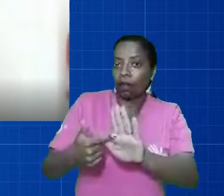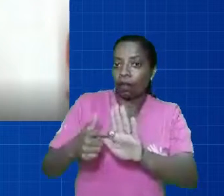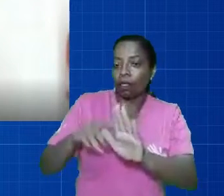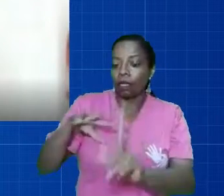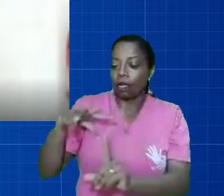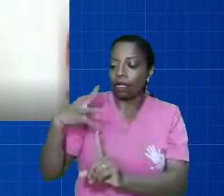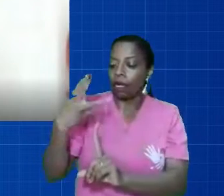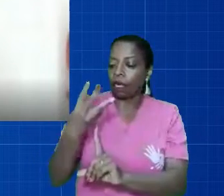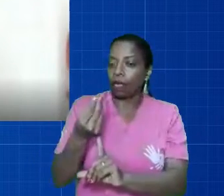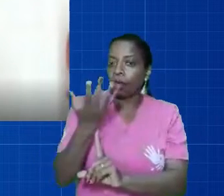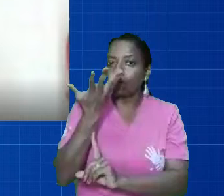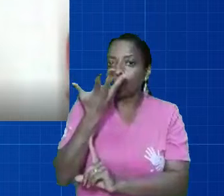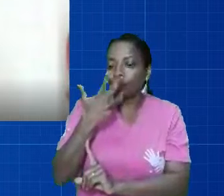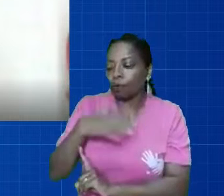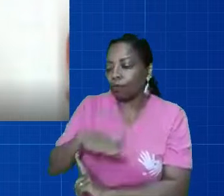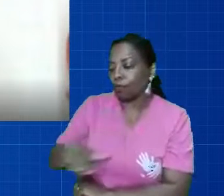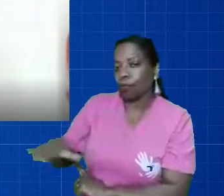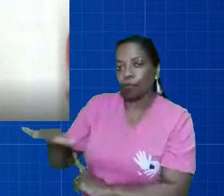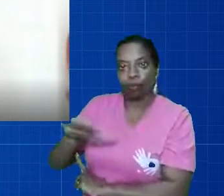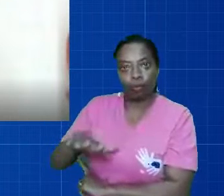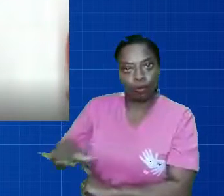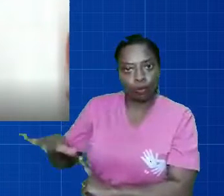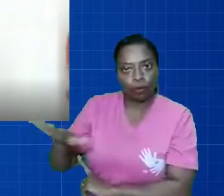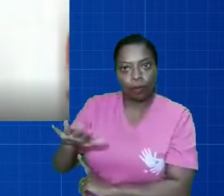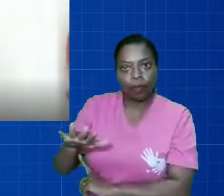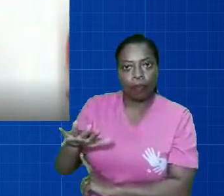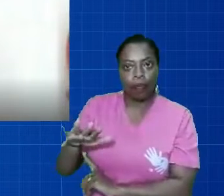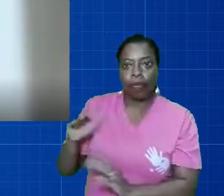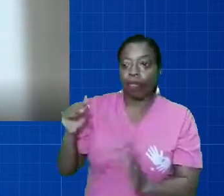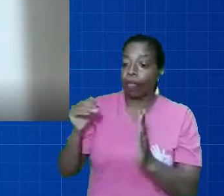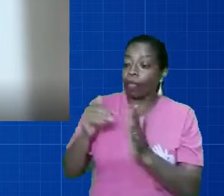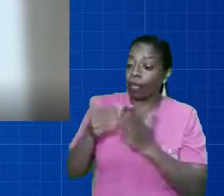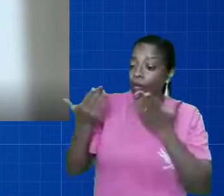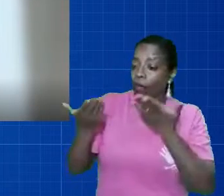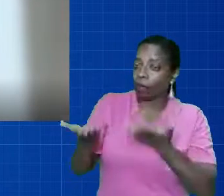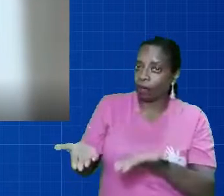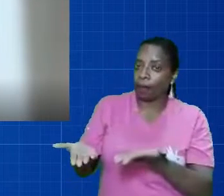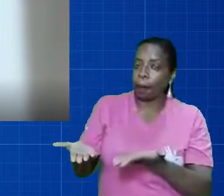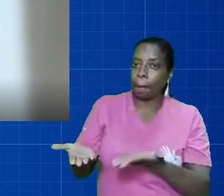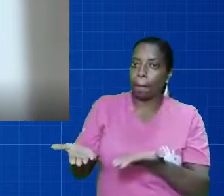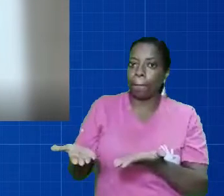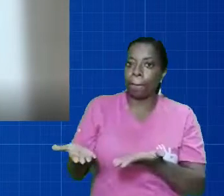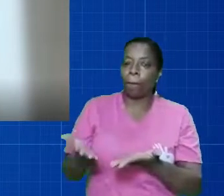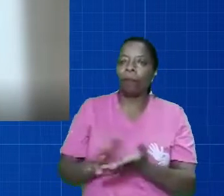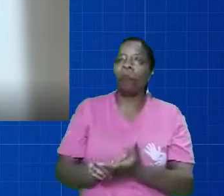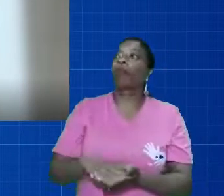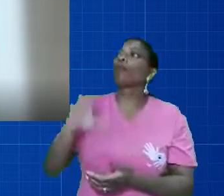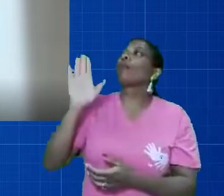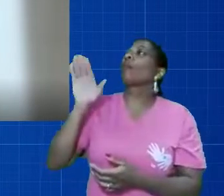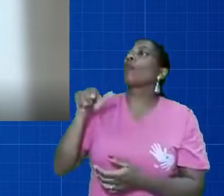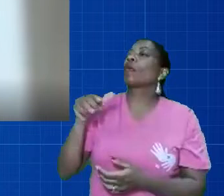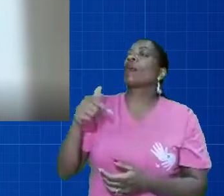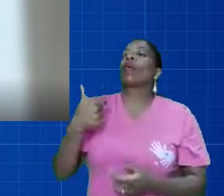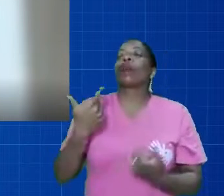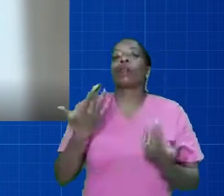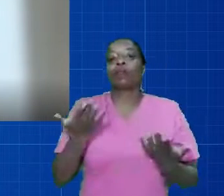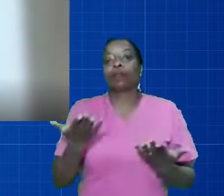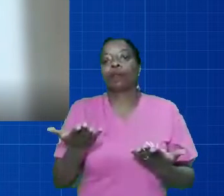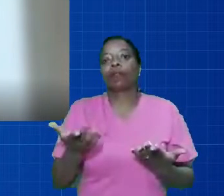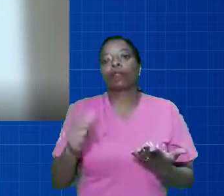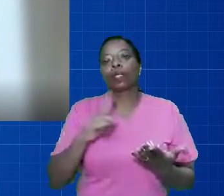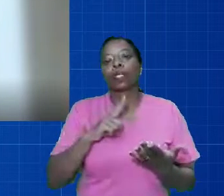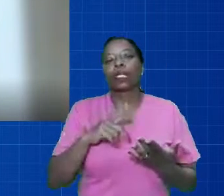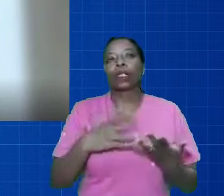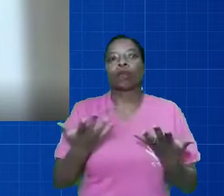infantil até esse momento, né? E um detalhe, é incrível como a gente faz